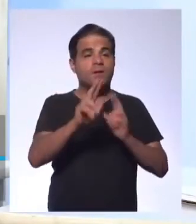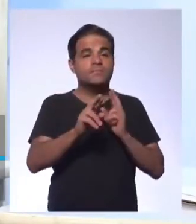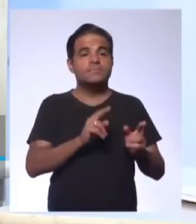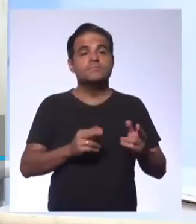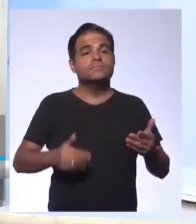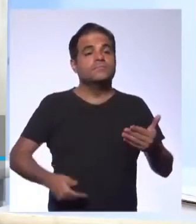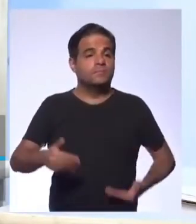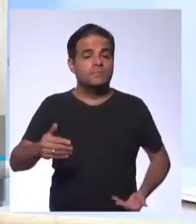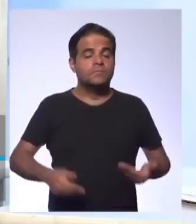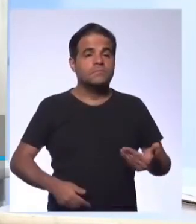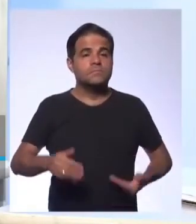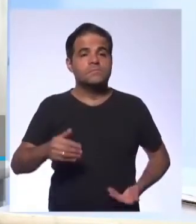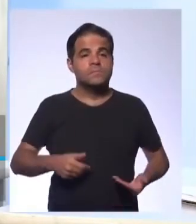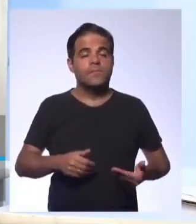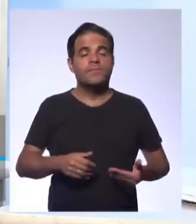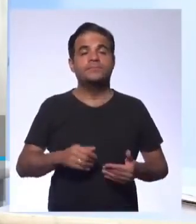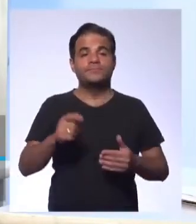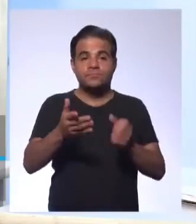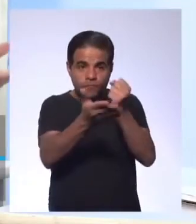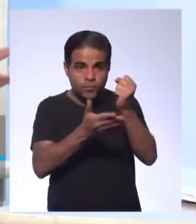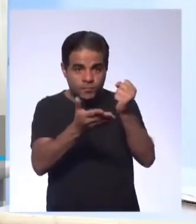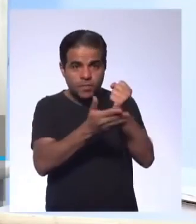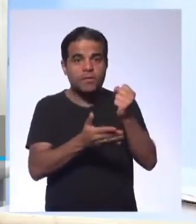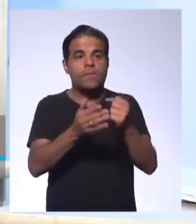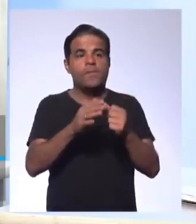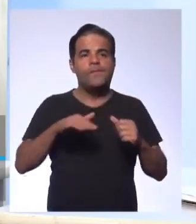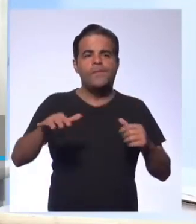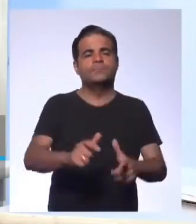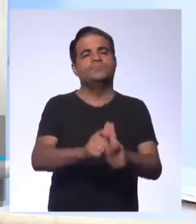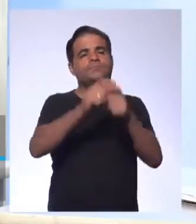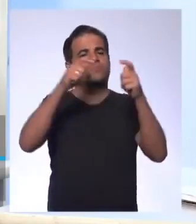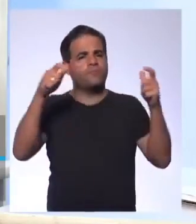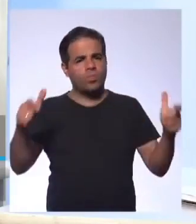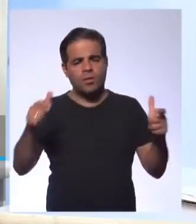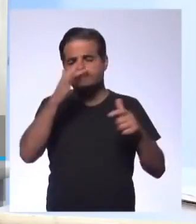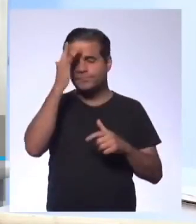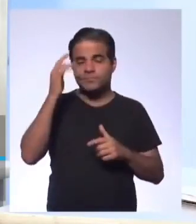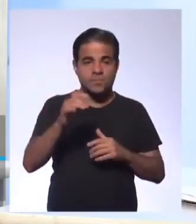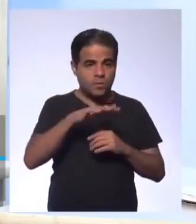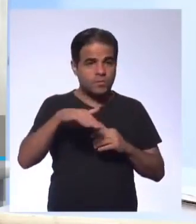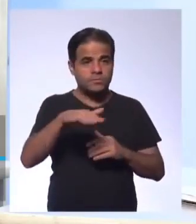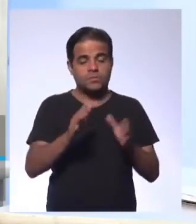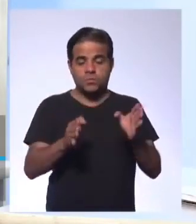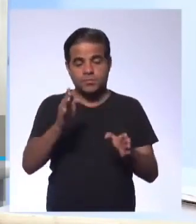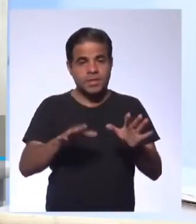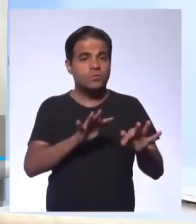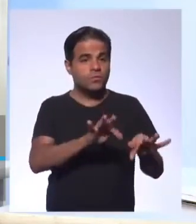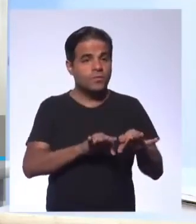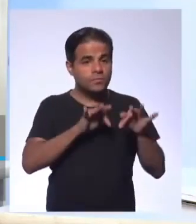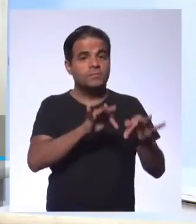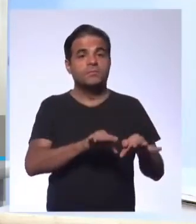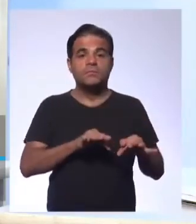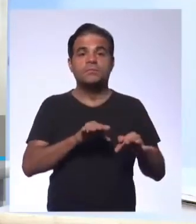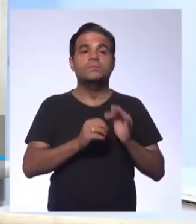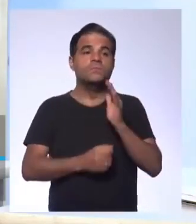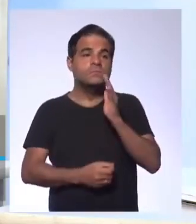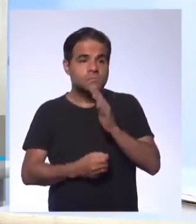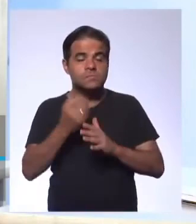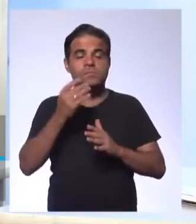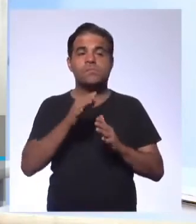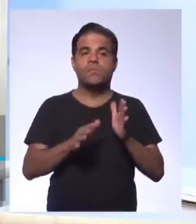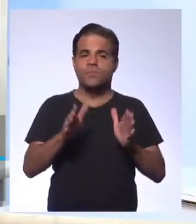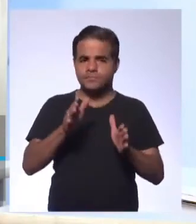esses servos, eles são a base, né? Eles são lá, a maior parte da população no período do feudalismo é formado por